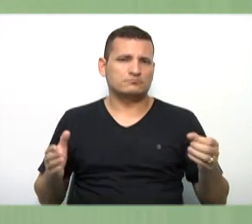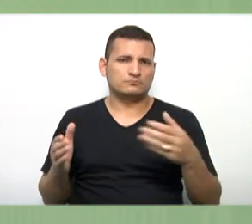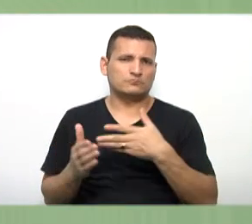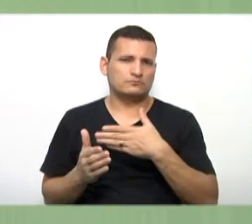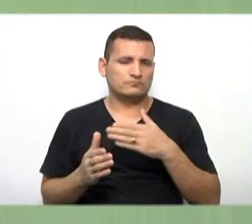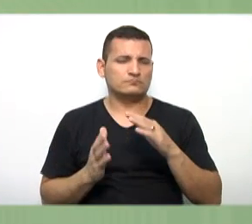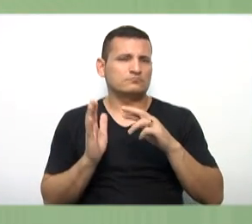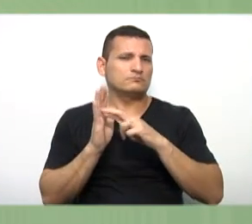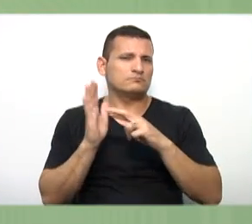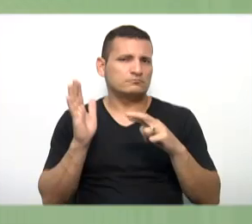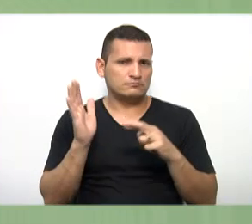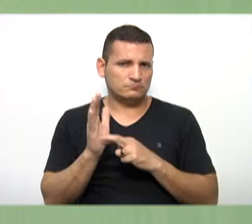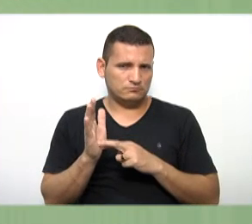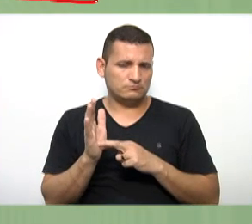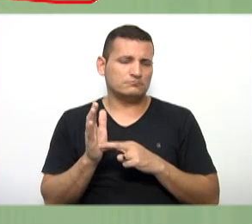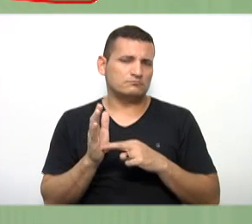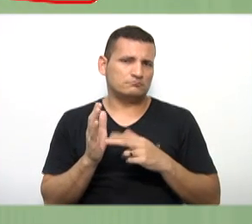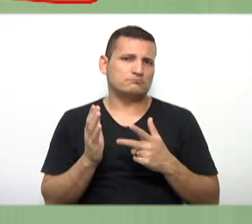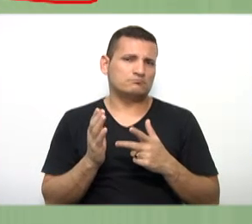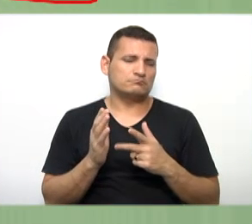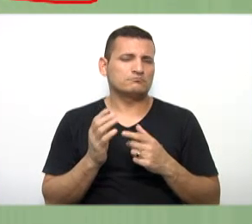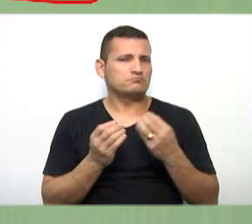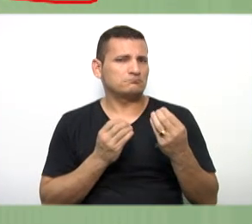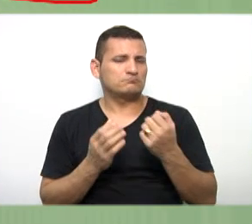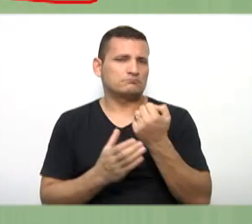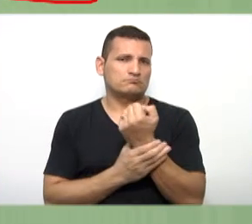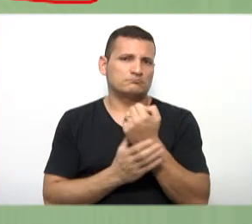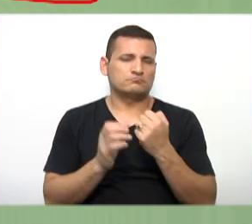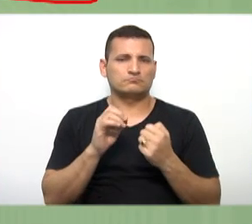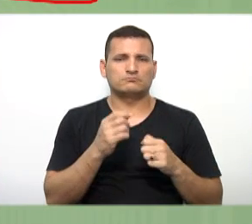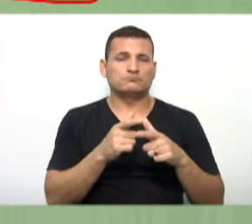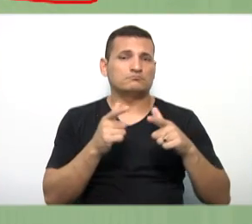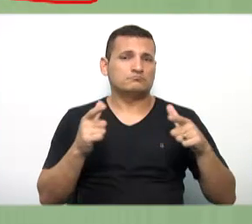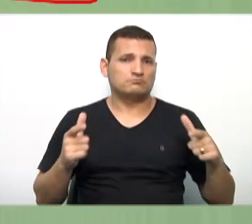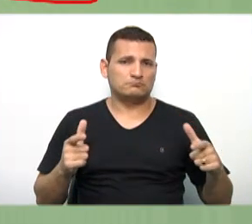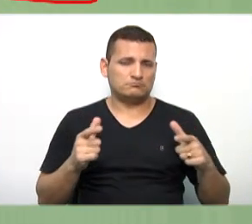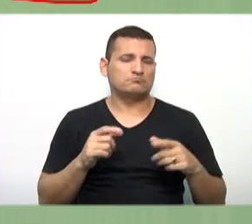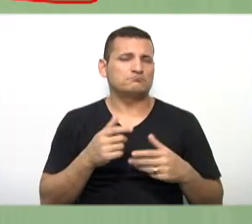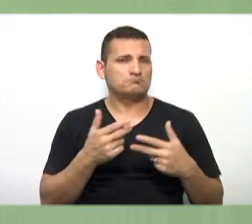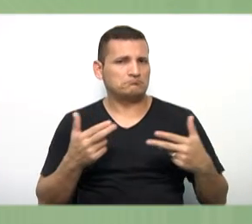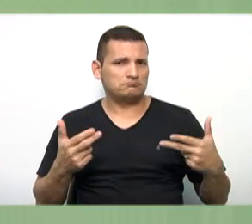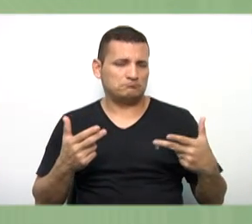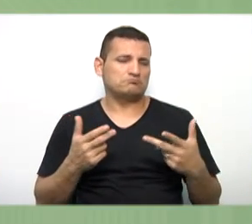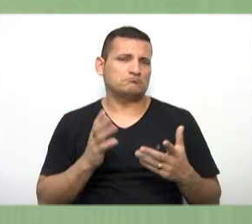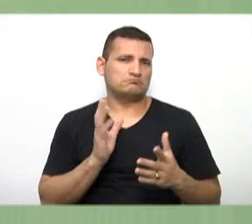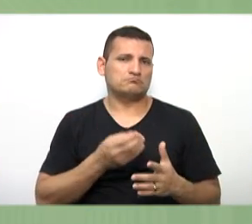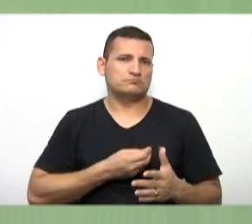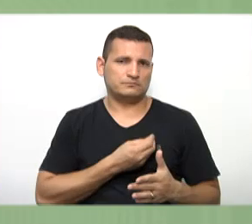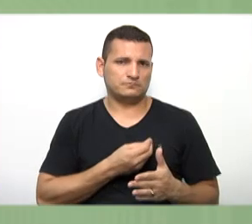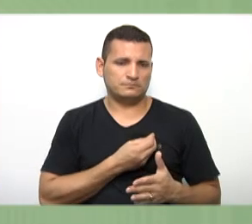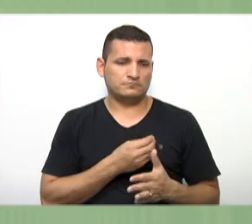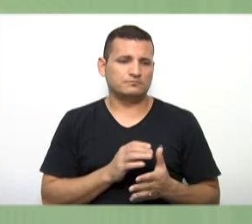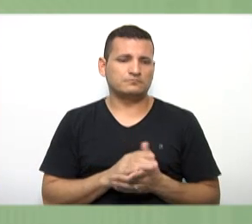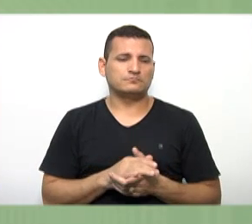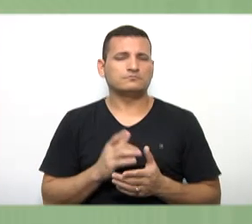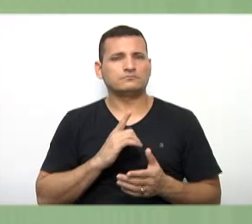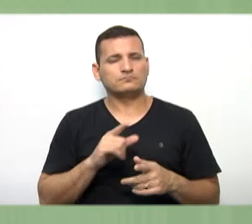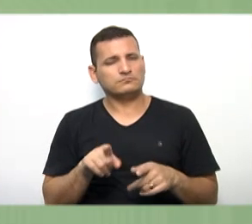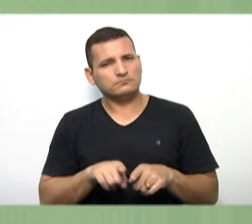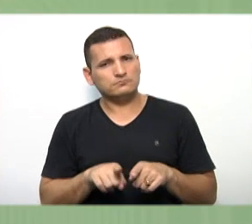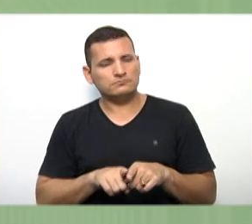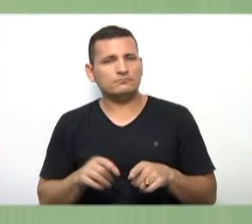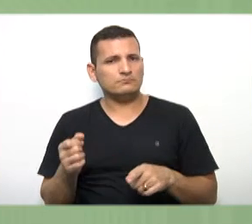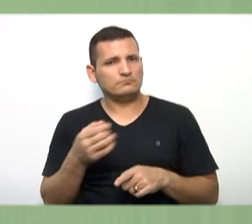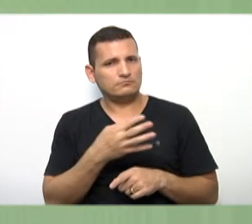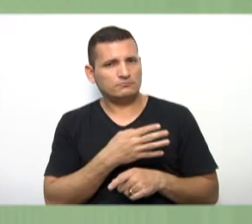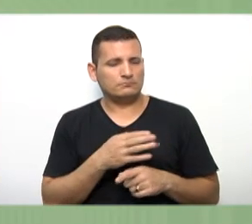a segurança ou ampliando os benefícios já existentes. Nós temos também ainda como fatores inovações tecnológicas,